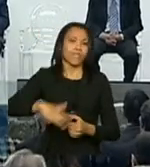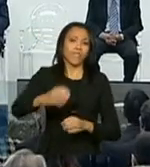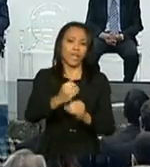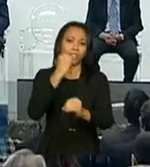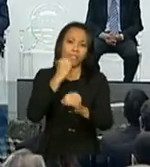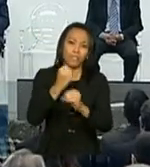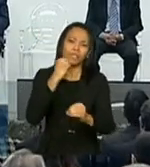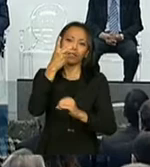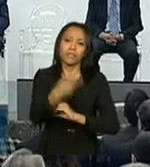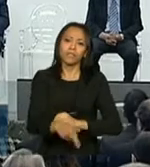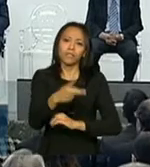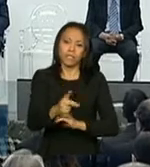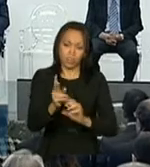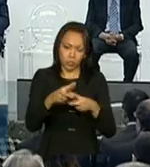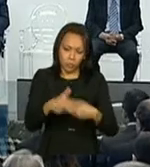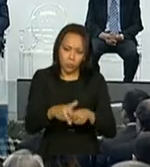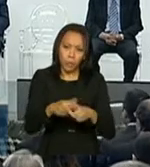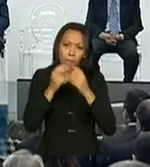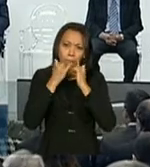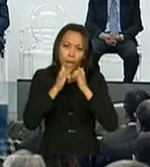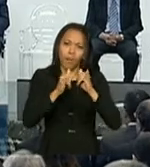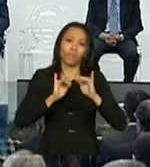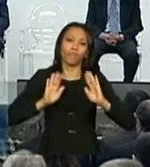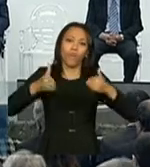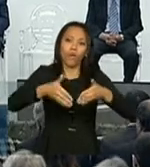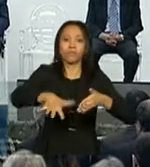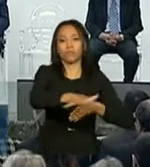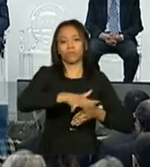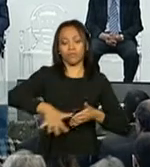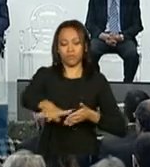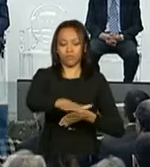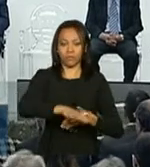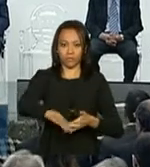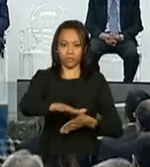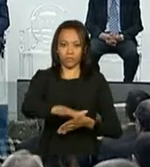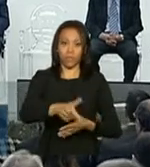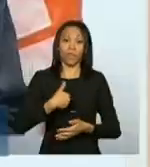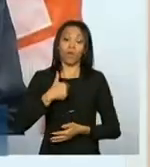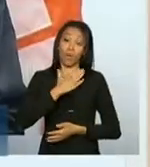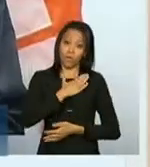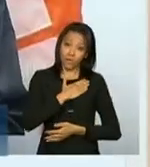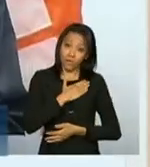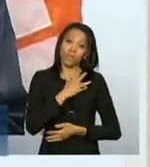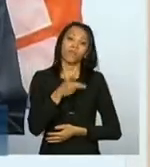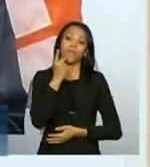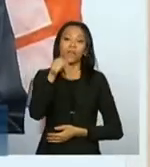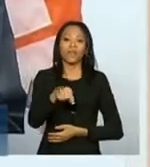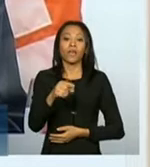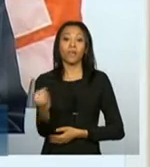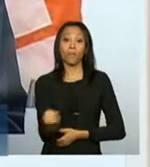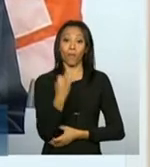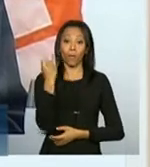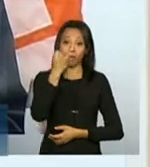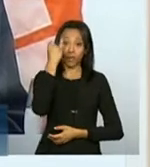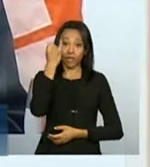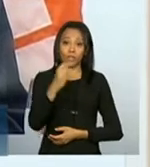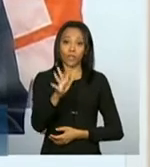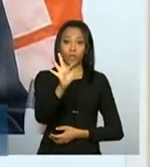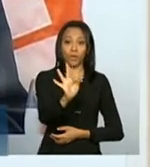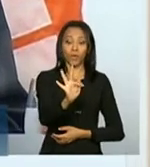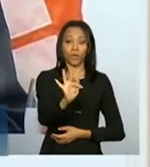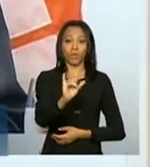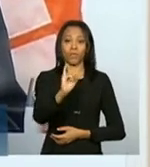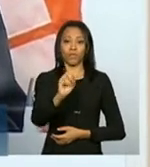nacional em desenvolver produtos e soluções. Gostaria de salientar aqui a importante presença do FINEP